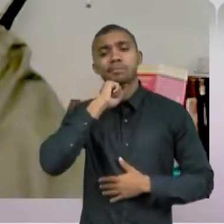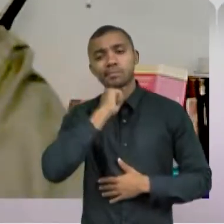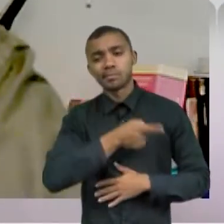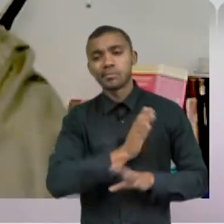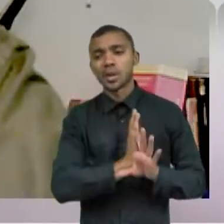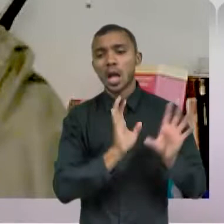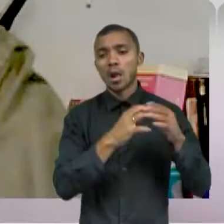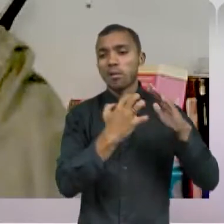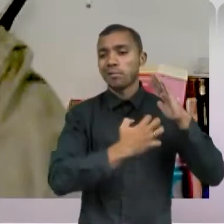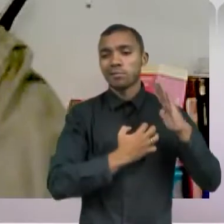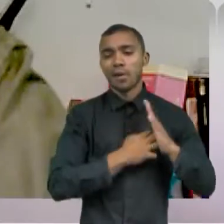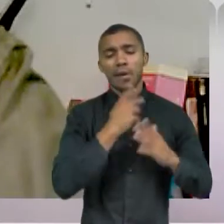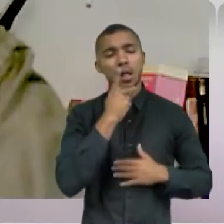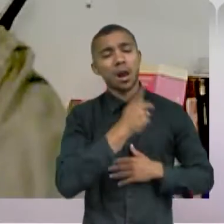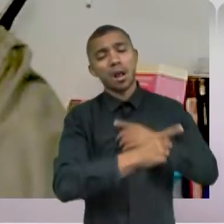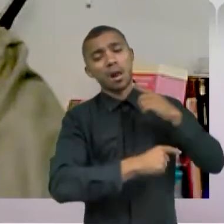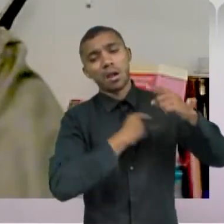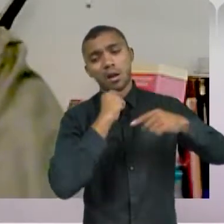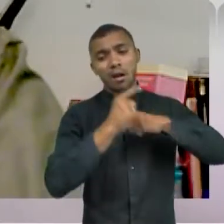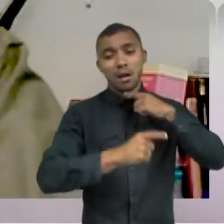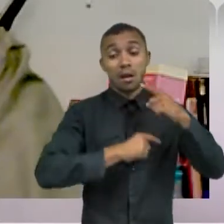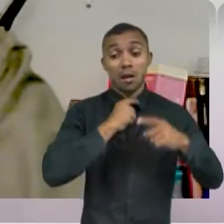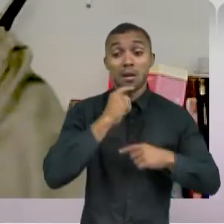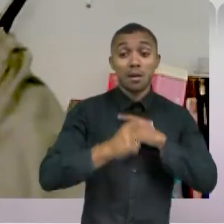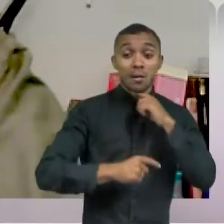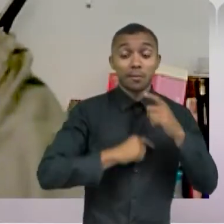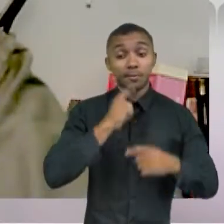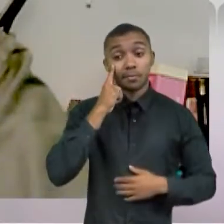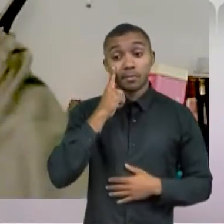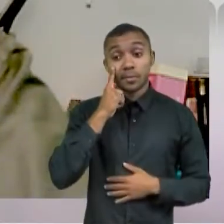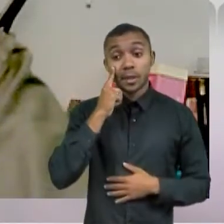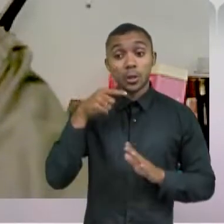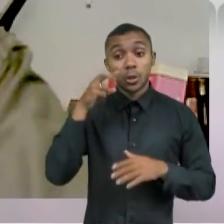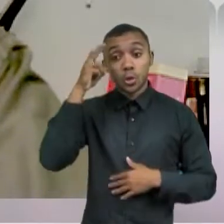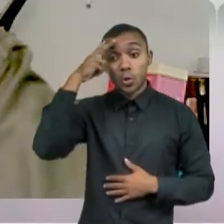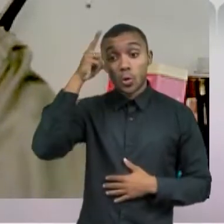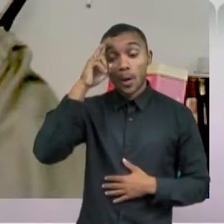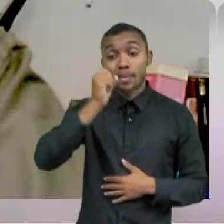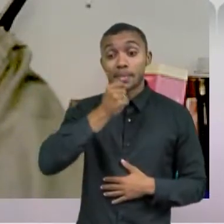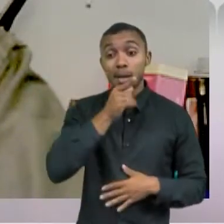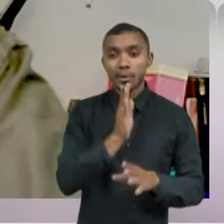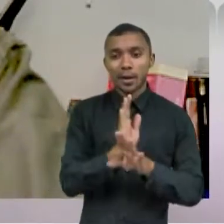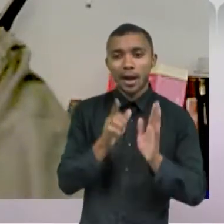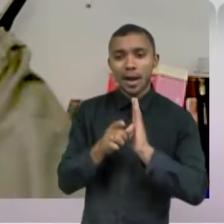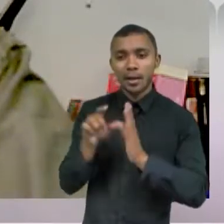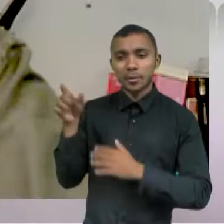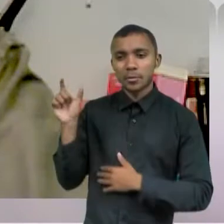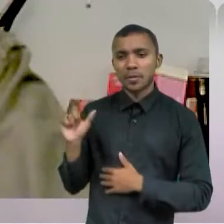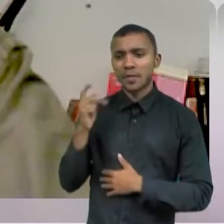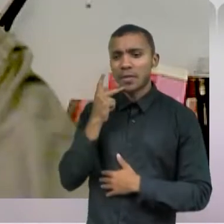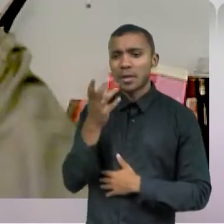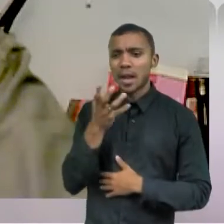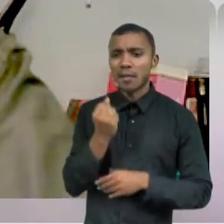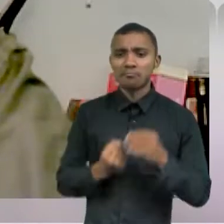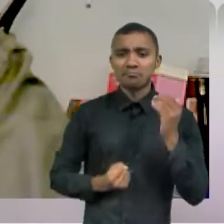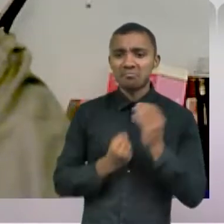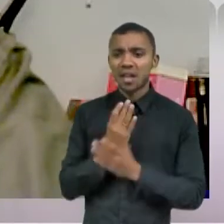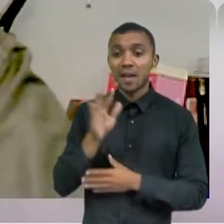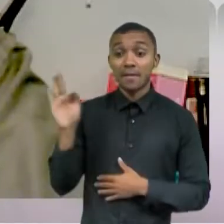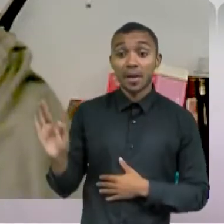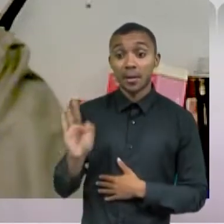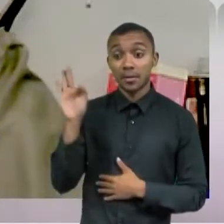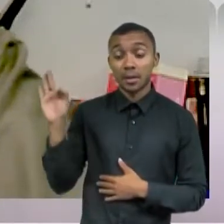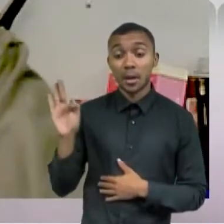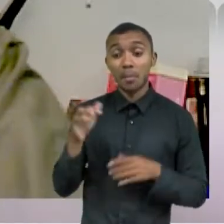por empresários, né? Tem uma historinha engraçada, Renato, vou falar rapidamente, que quando o Edson decidiu que ia montar uma